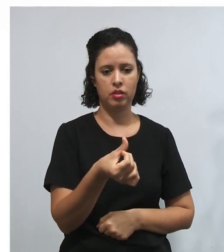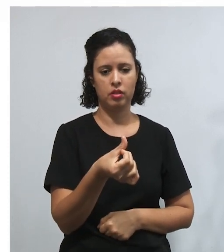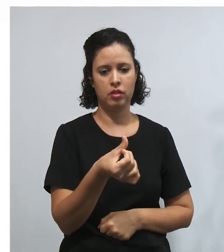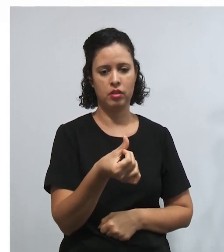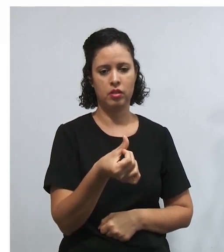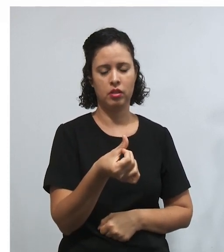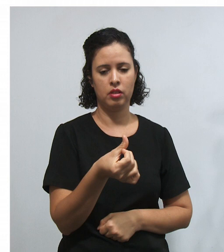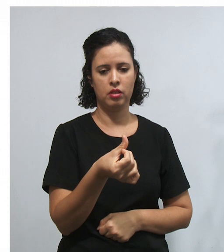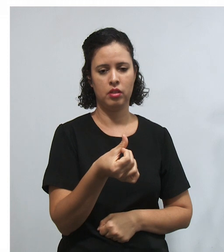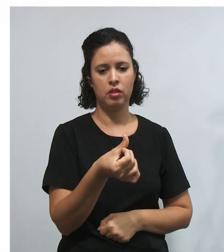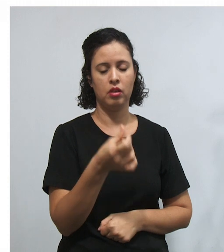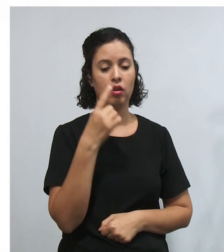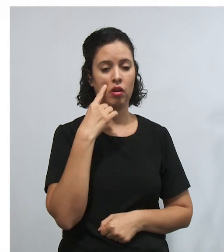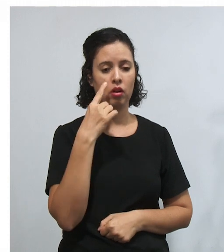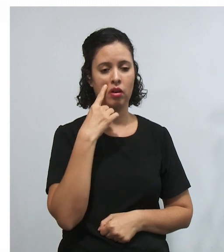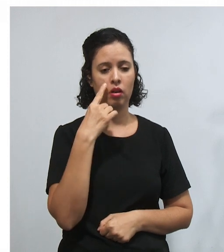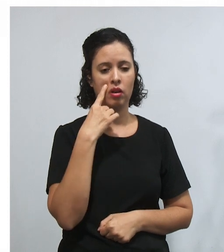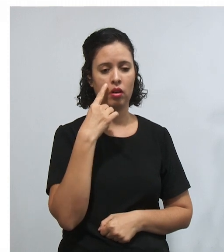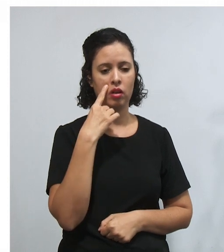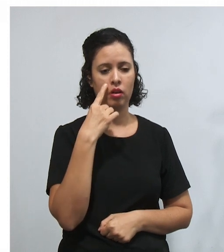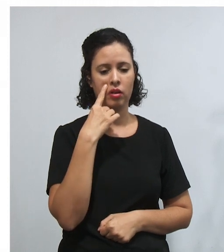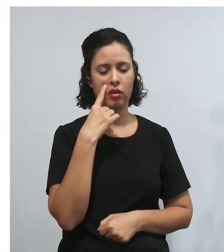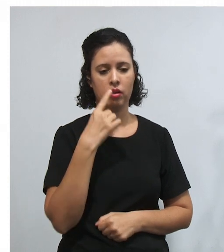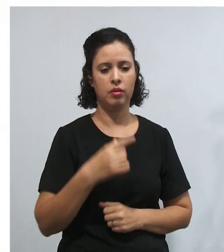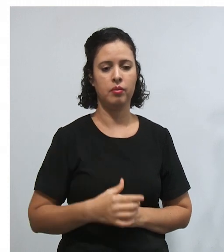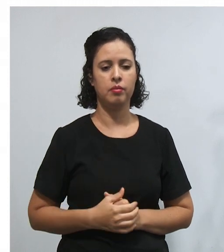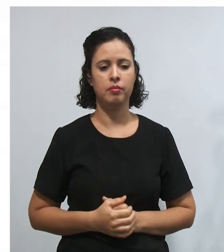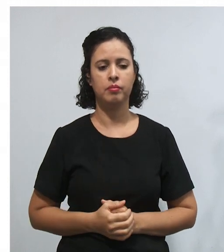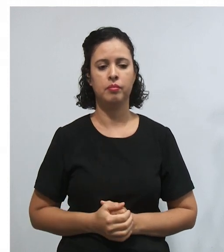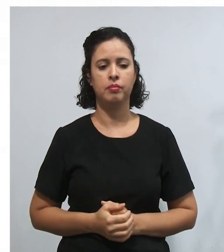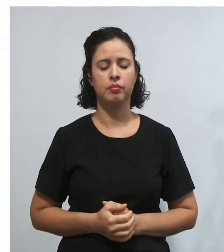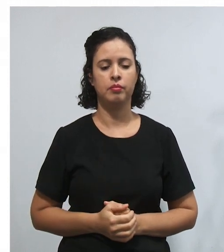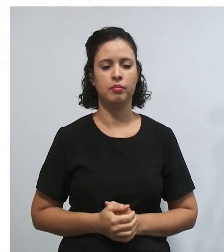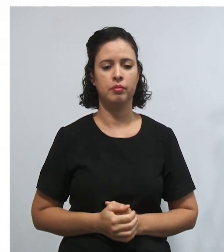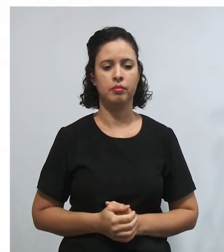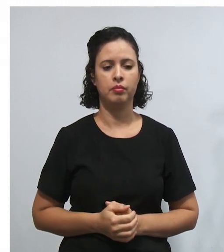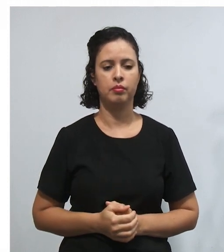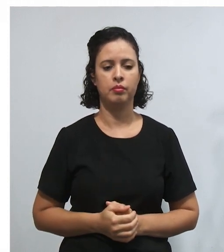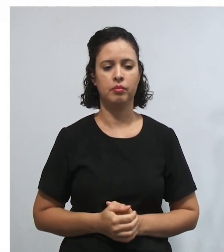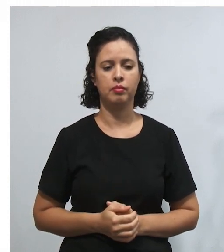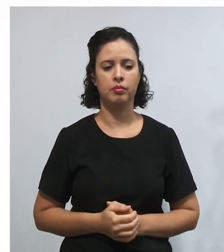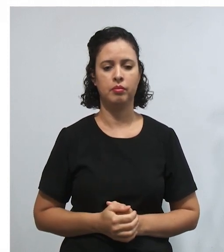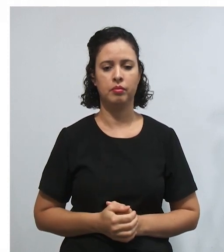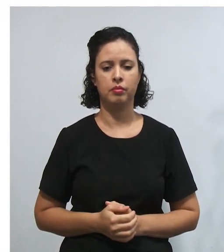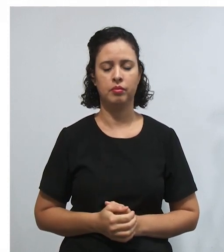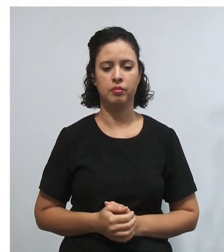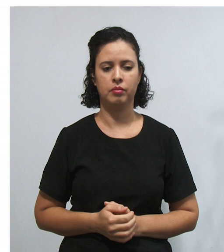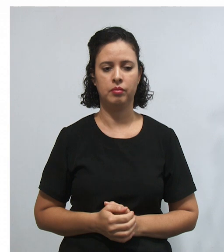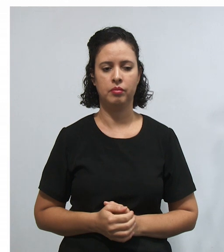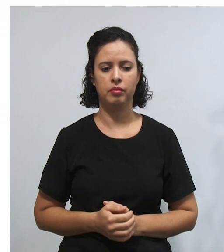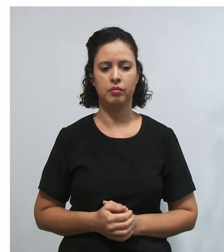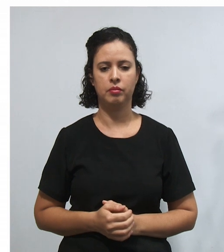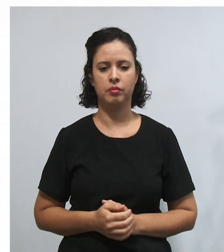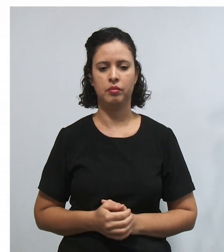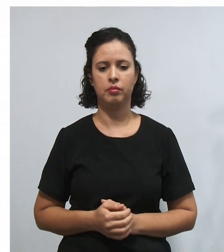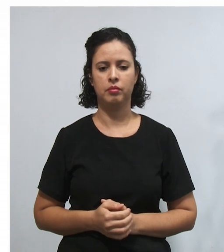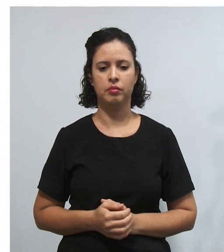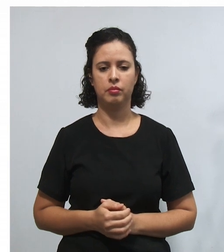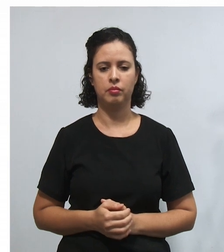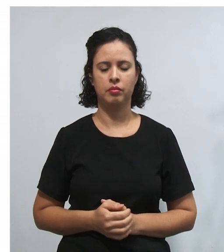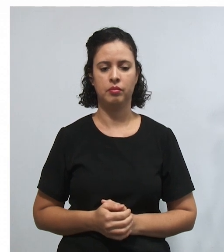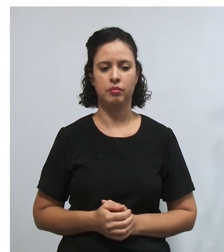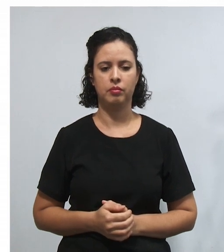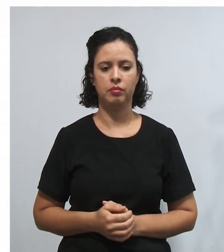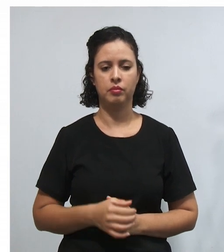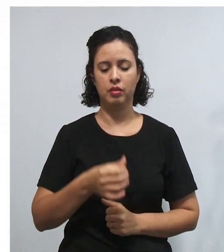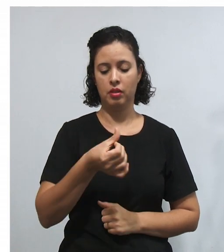anos, aumentou para 62, aqui o de mulher, tá? Para mulher, aqui mulher, 62,